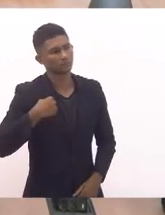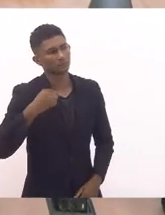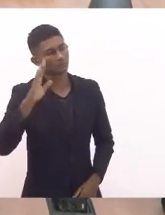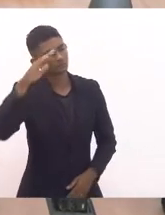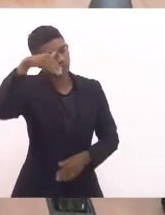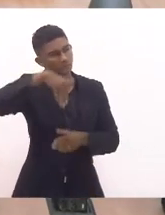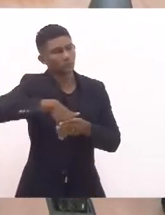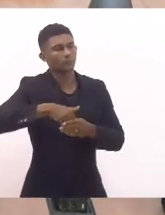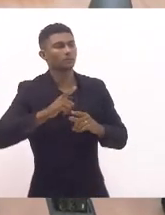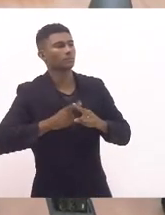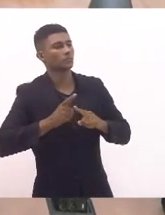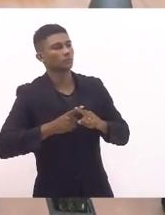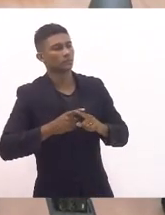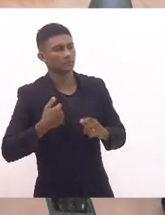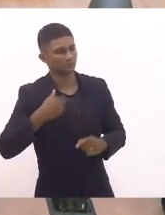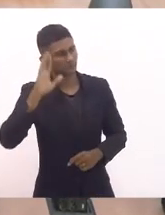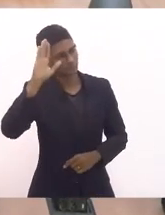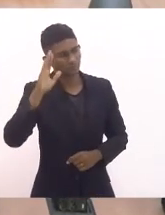voto.